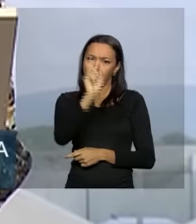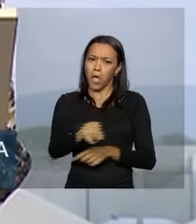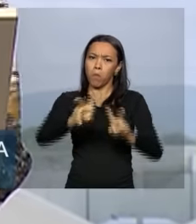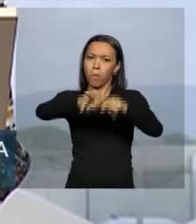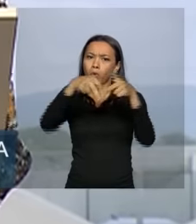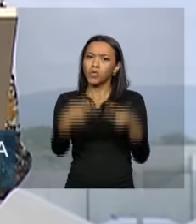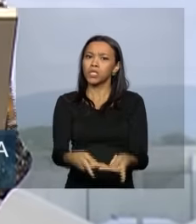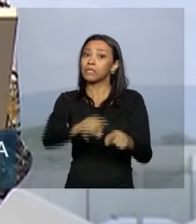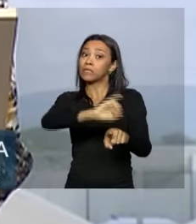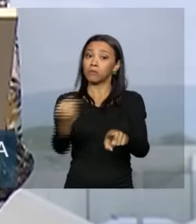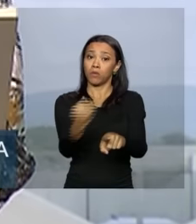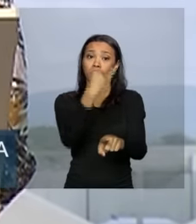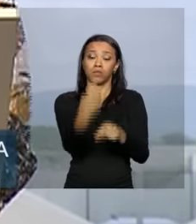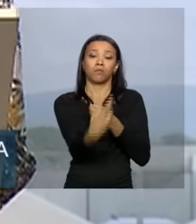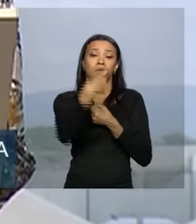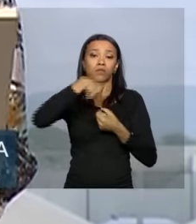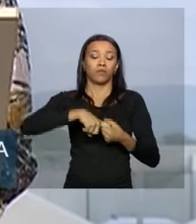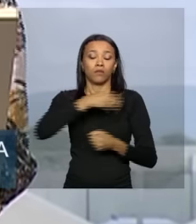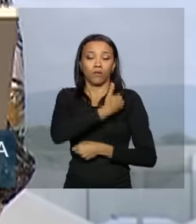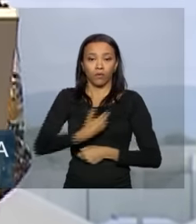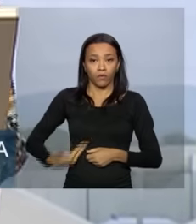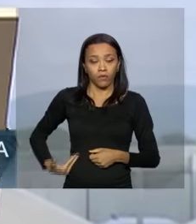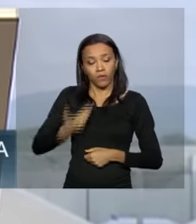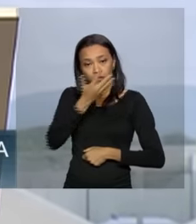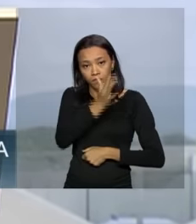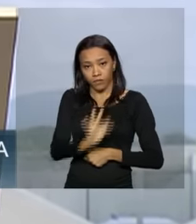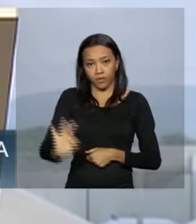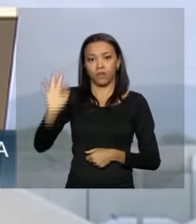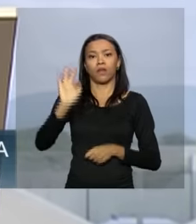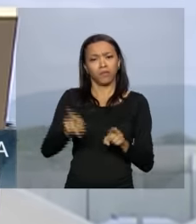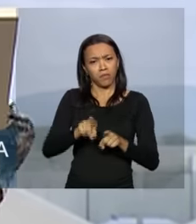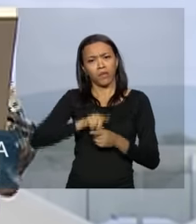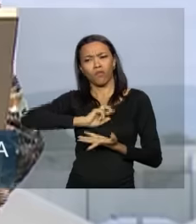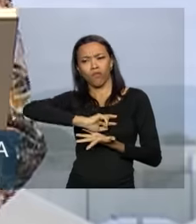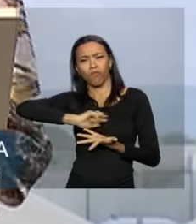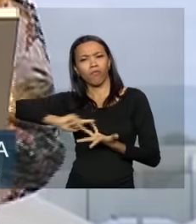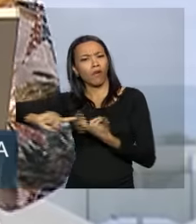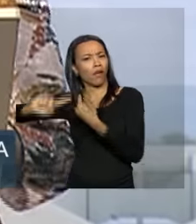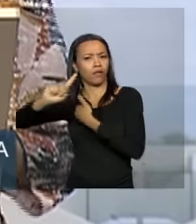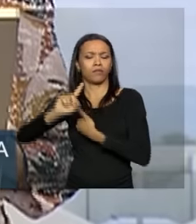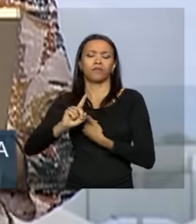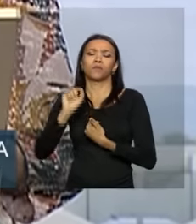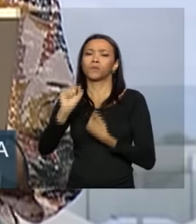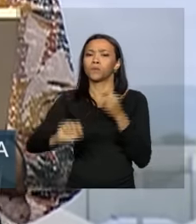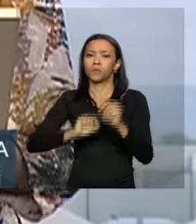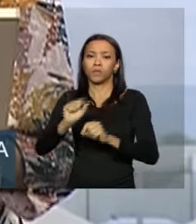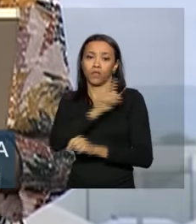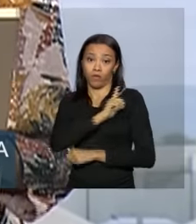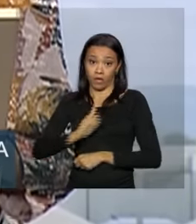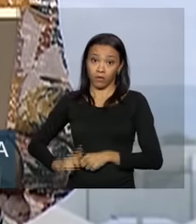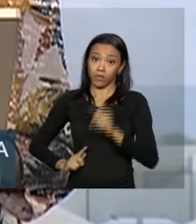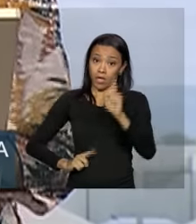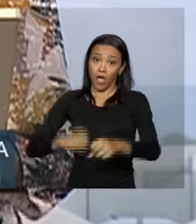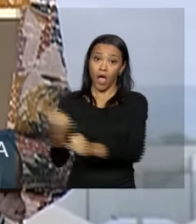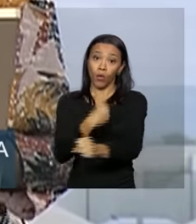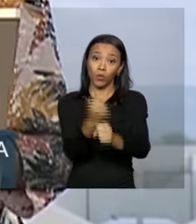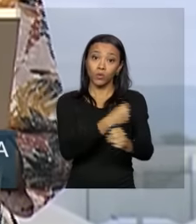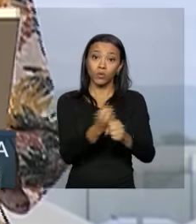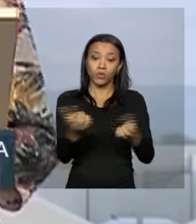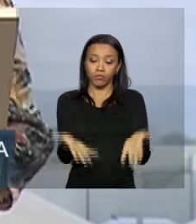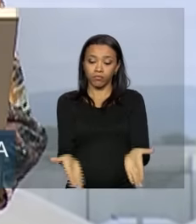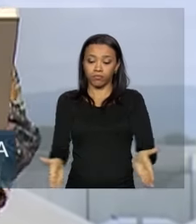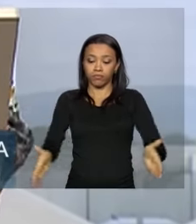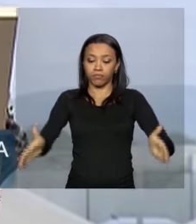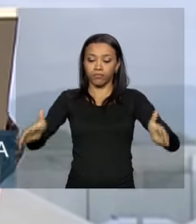parceria com o governo federal e com os governadores, que são as cisternas, tanto de primeira como